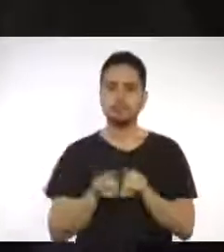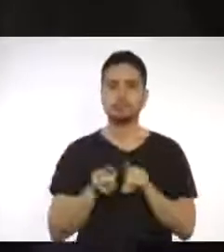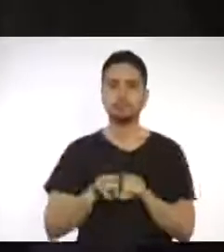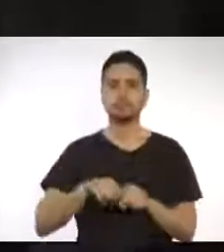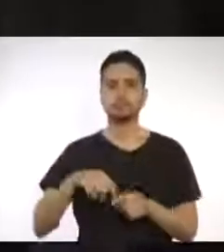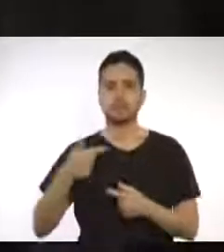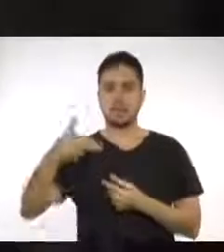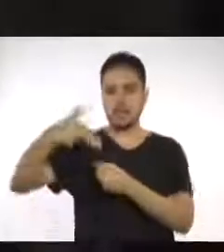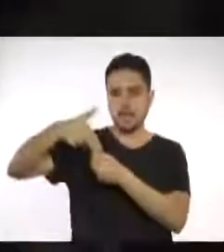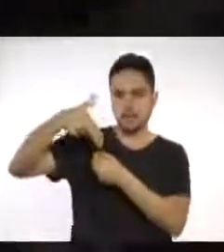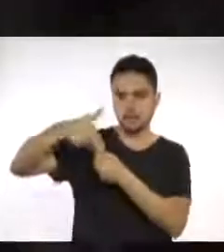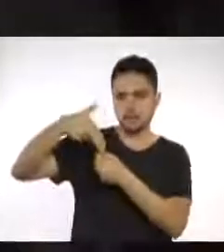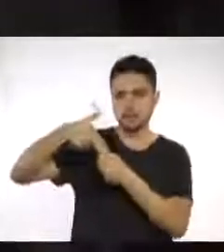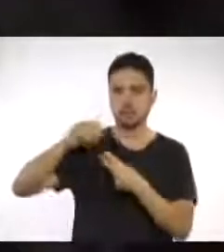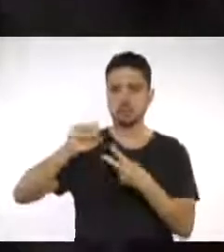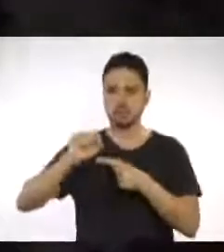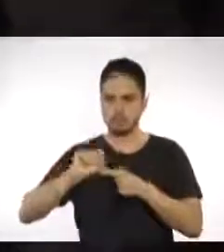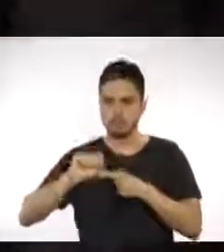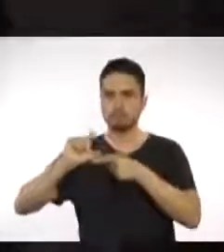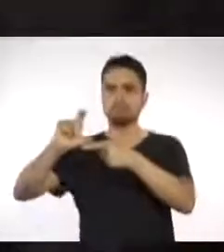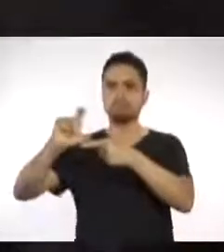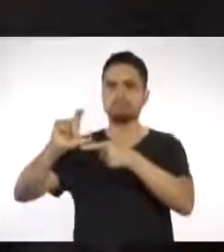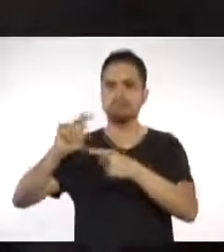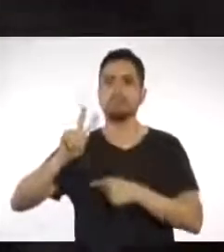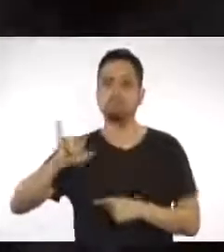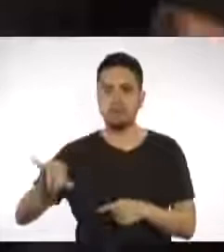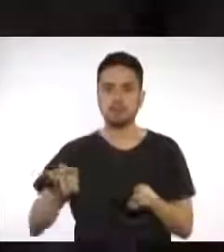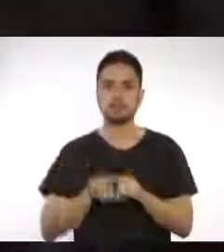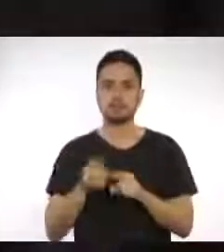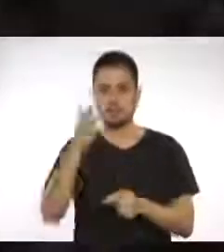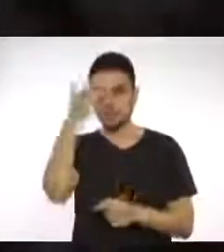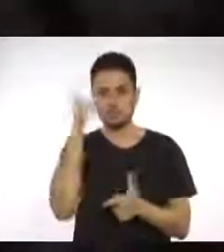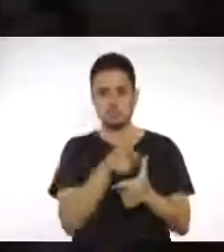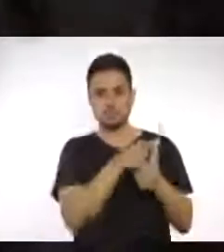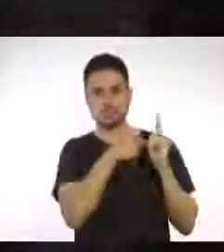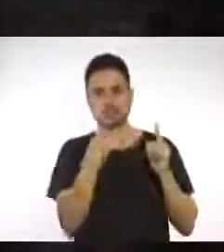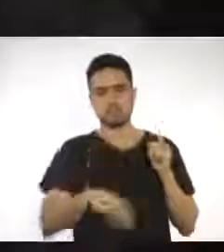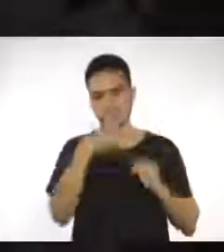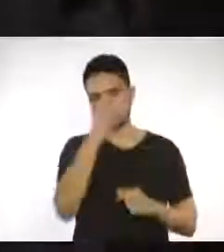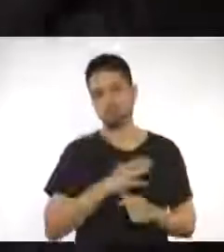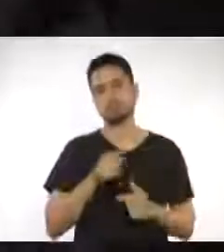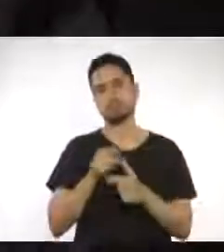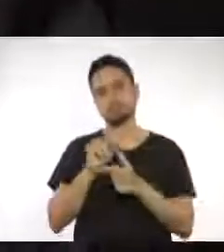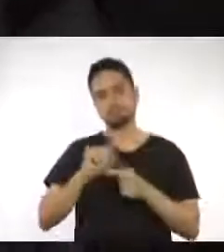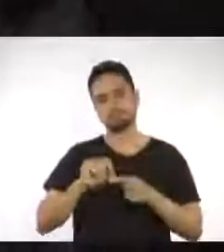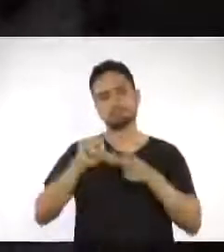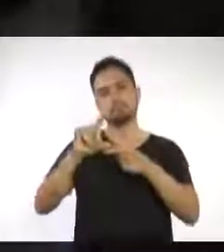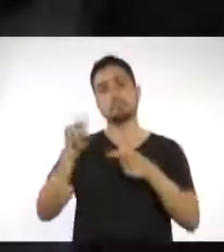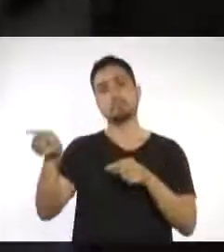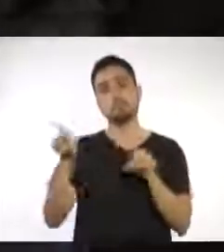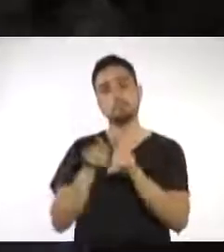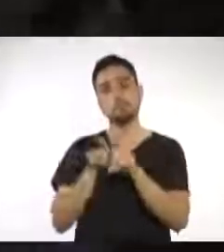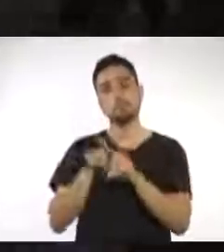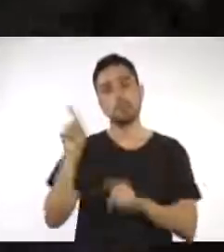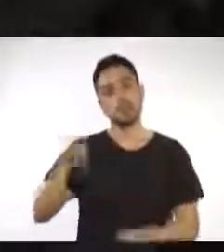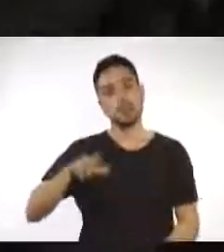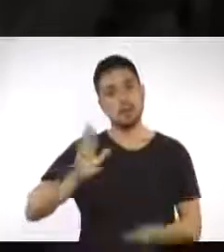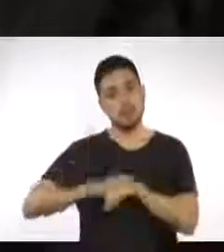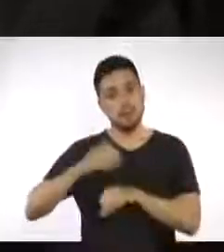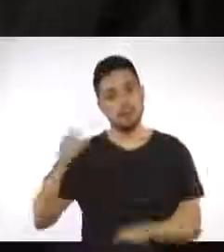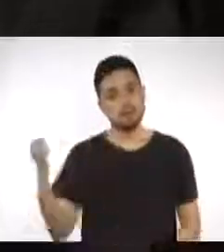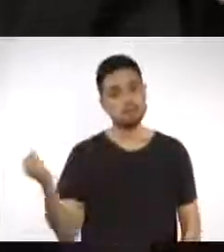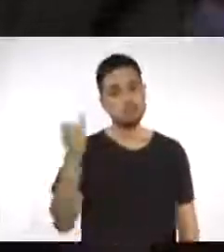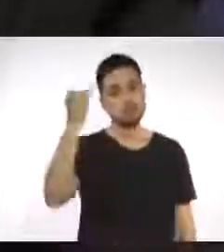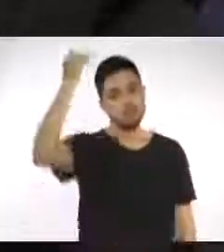a dívida brasileira vai aumentar e, com certeza, o senhor é talvez o mais